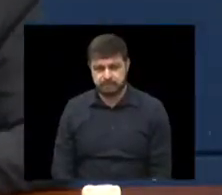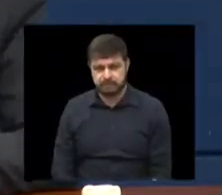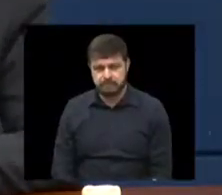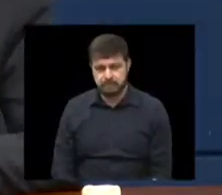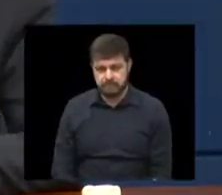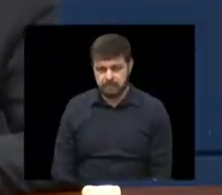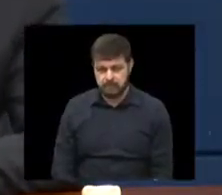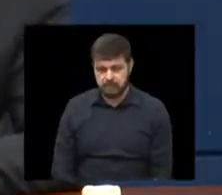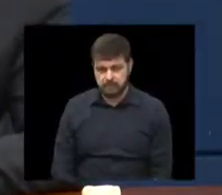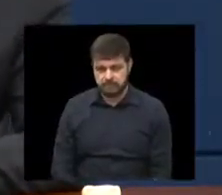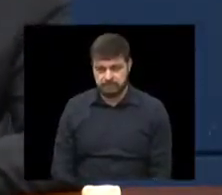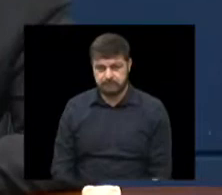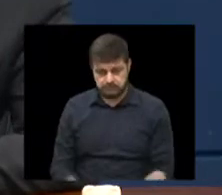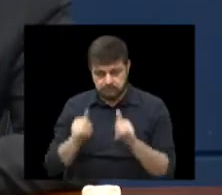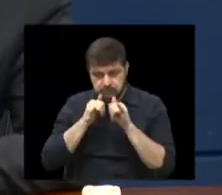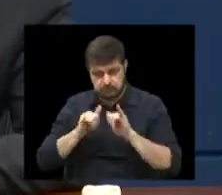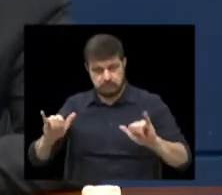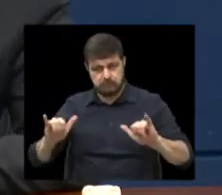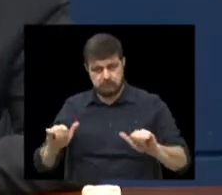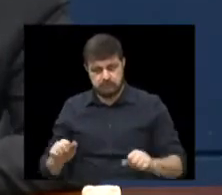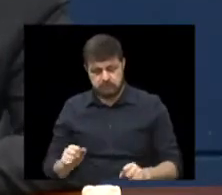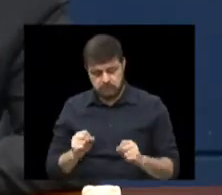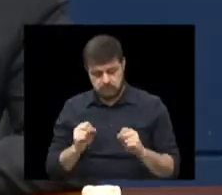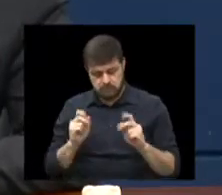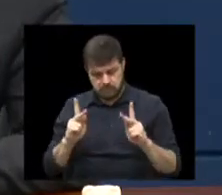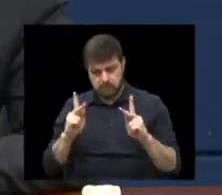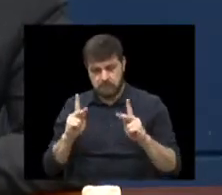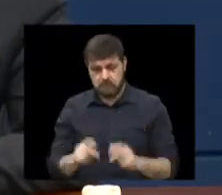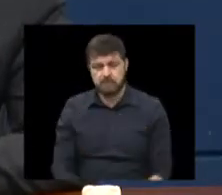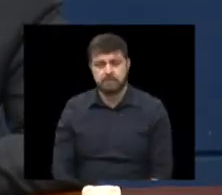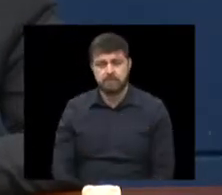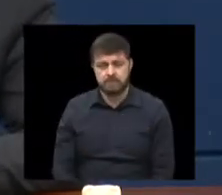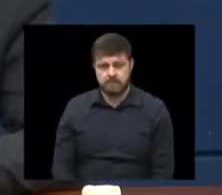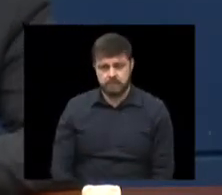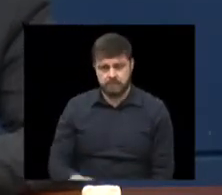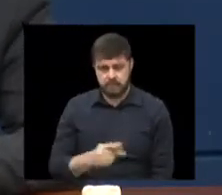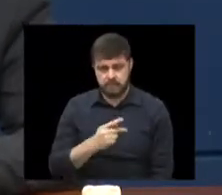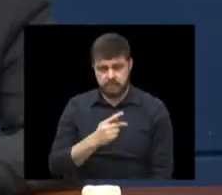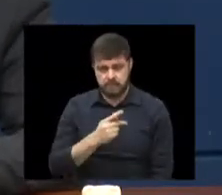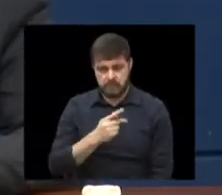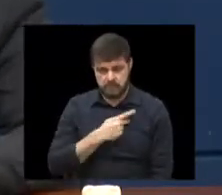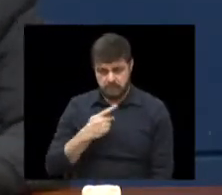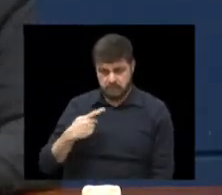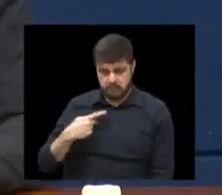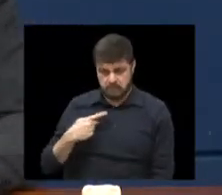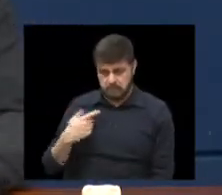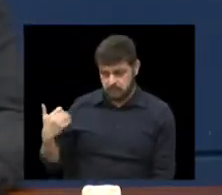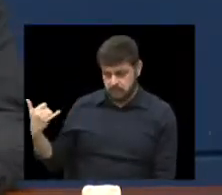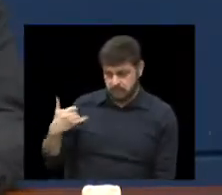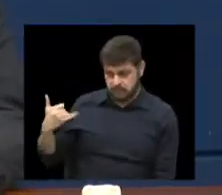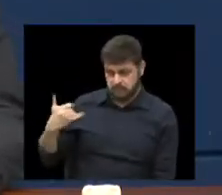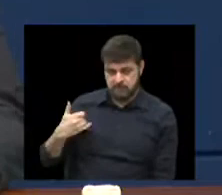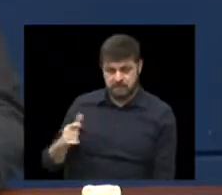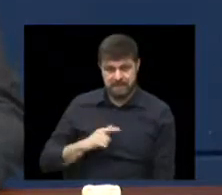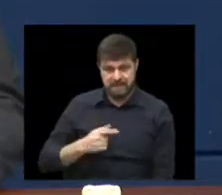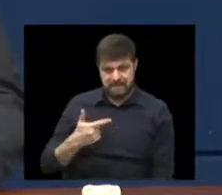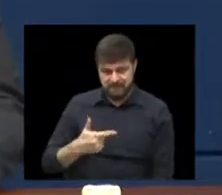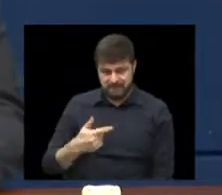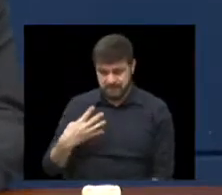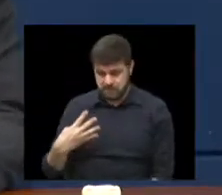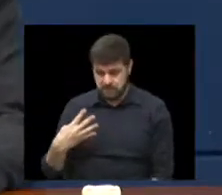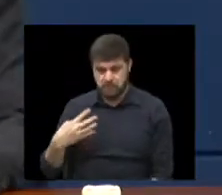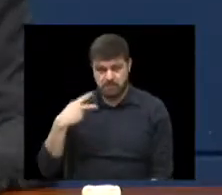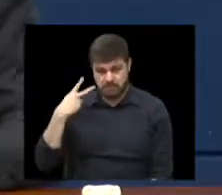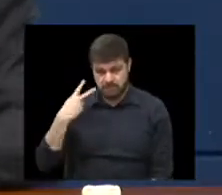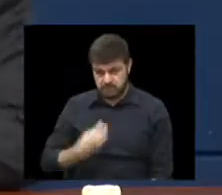Obrigado, o registro está feito. O vereador Pastor Elias está informando aqui que são 24 vereadores